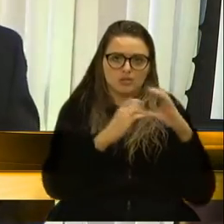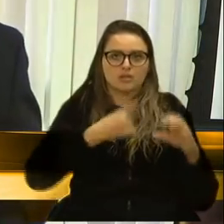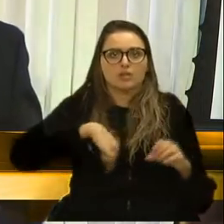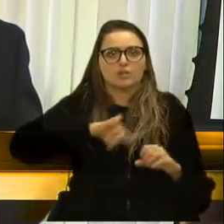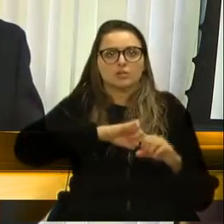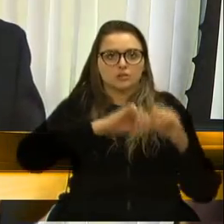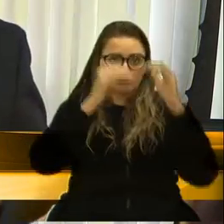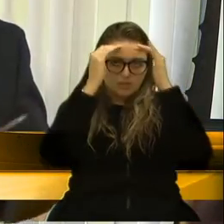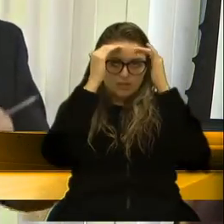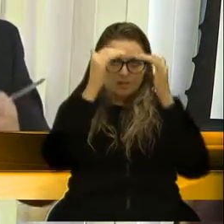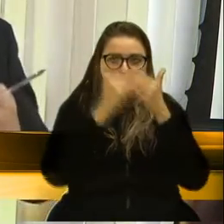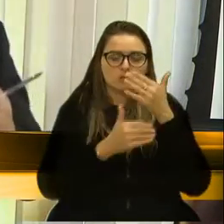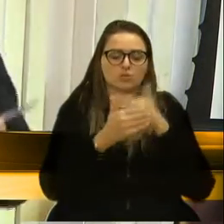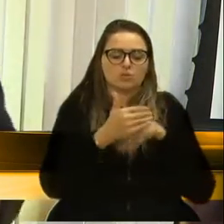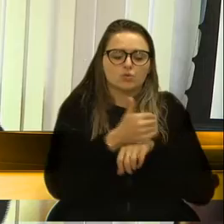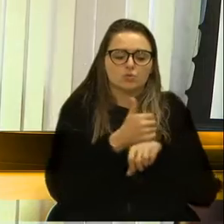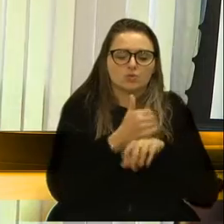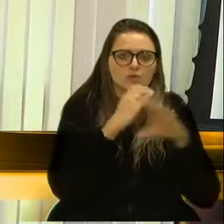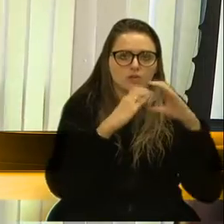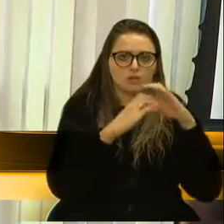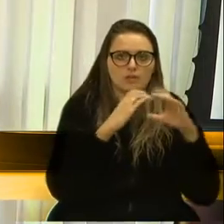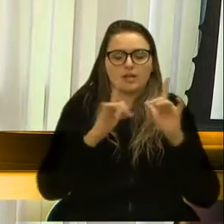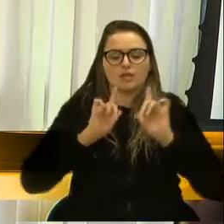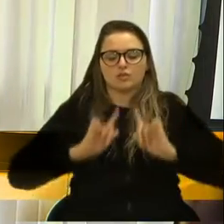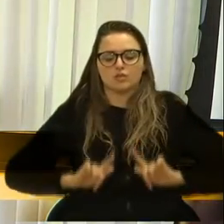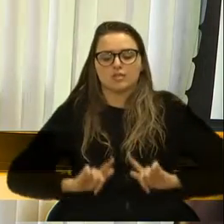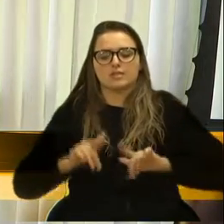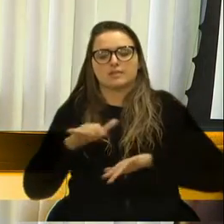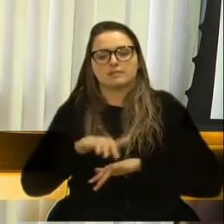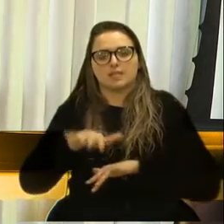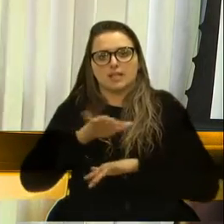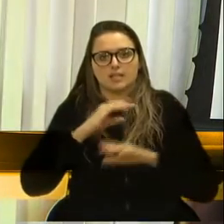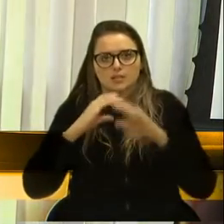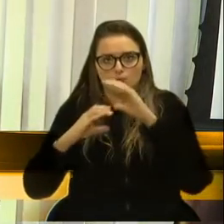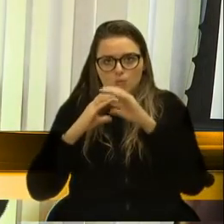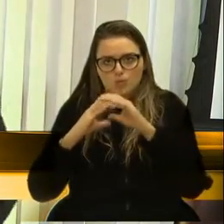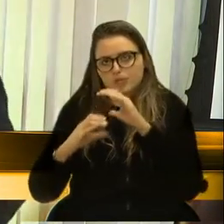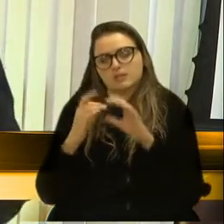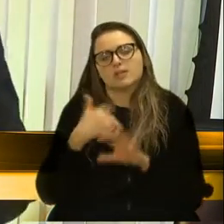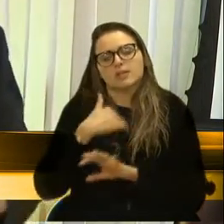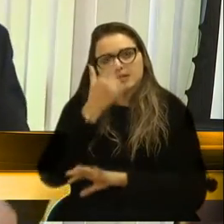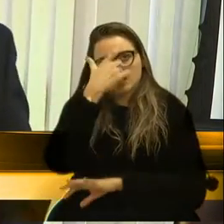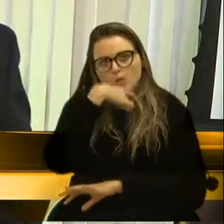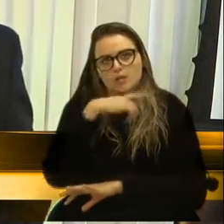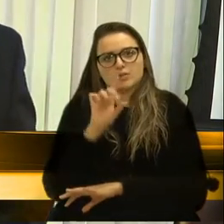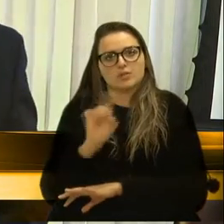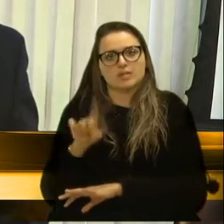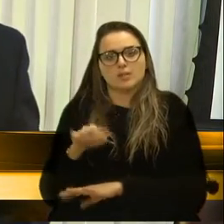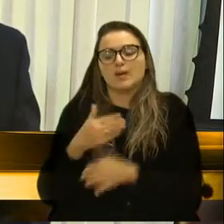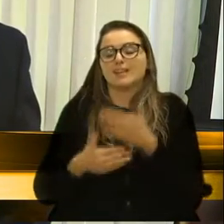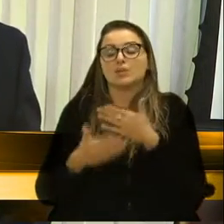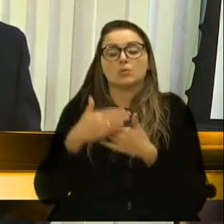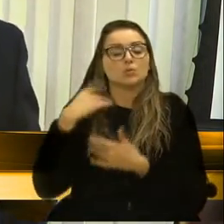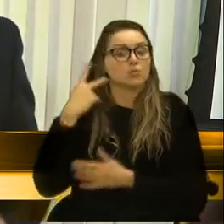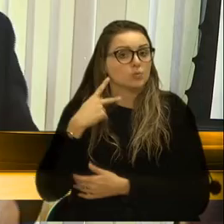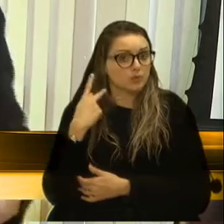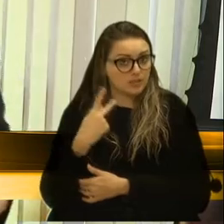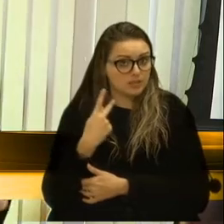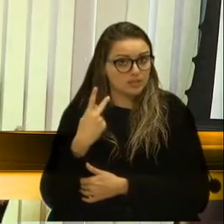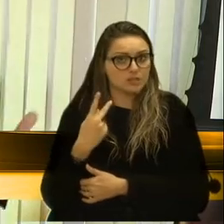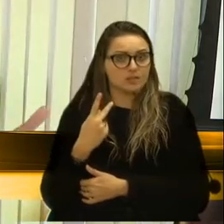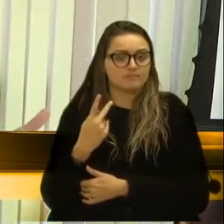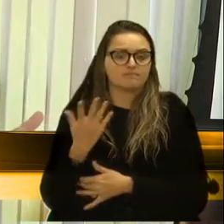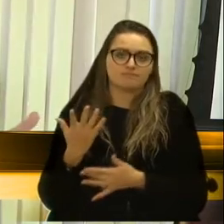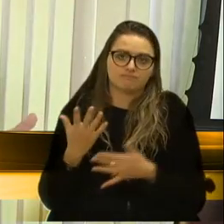respeito aos profissionais de comunicação, aos gestores da área de comunicação. Eu acho que nem tudo é politicagem. À medida